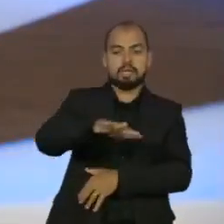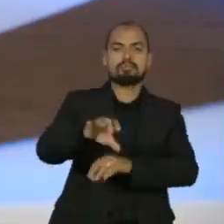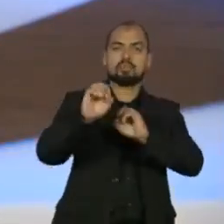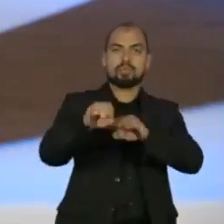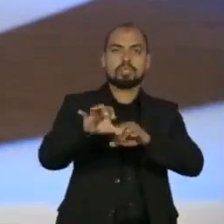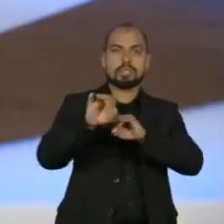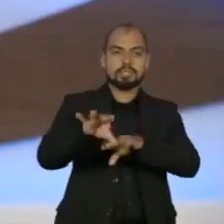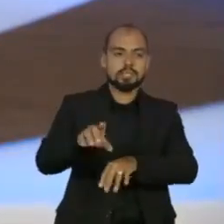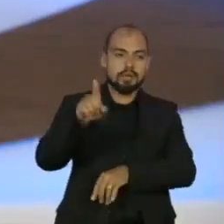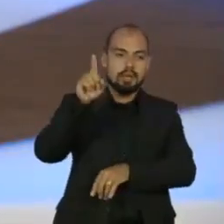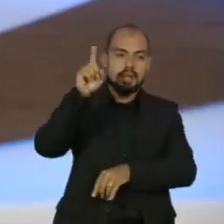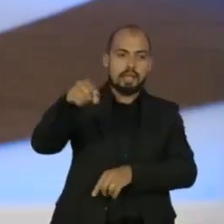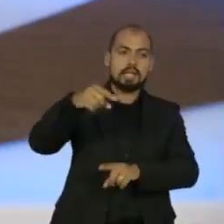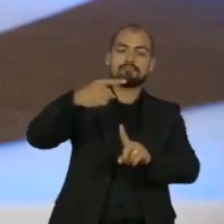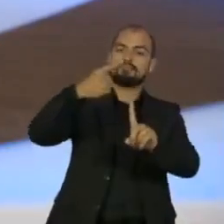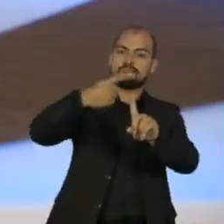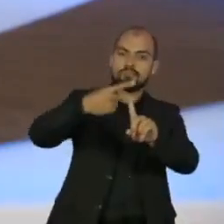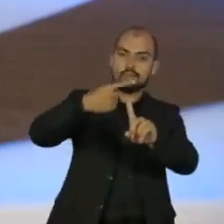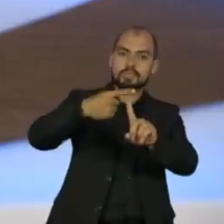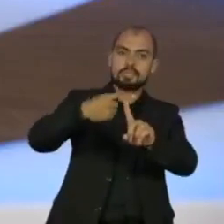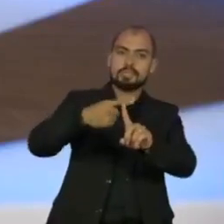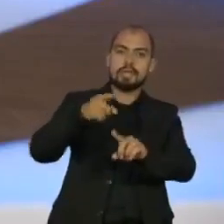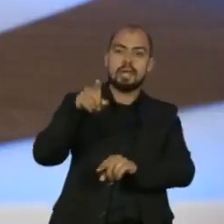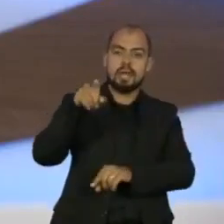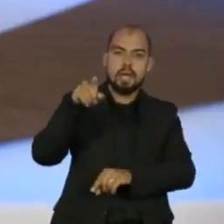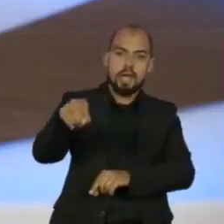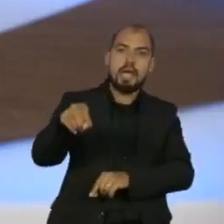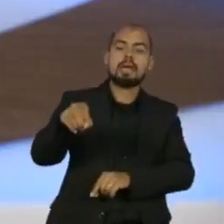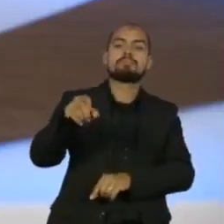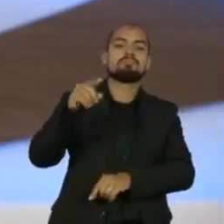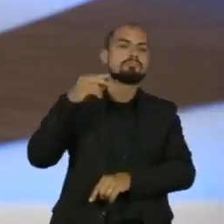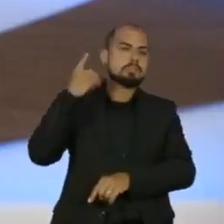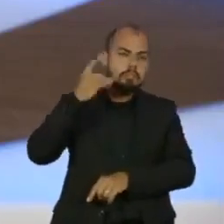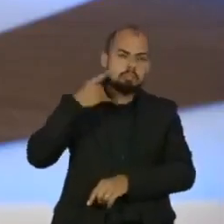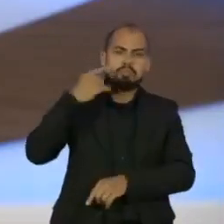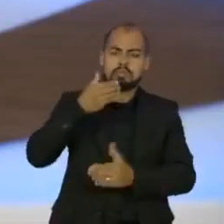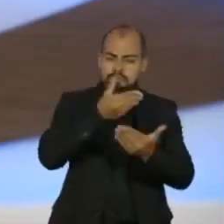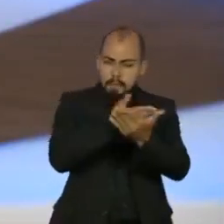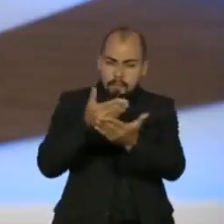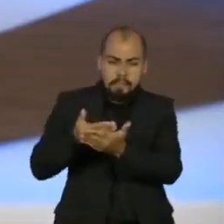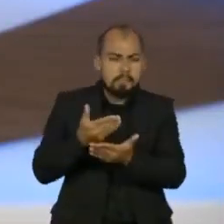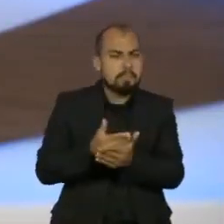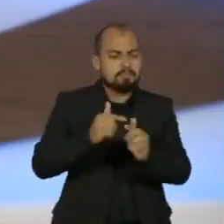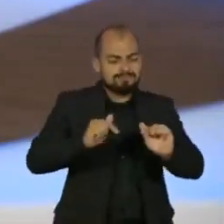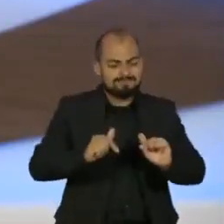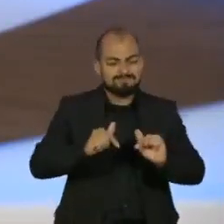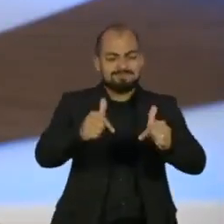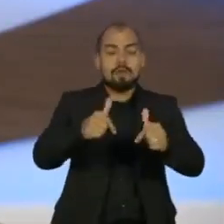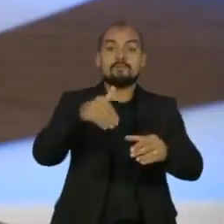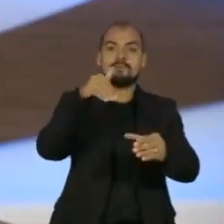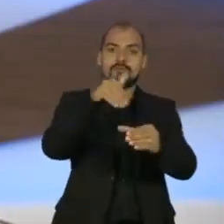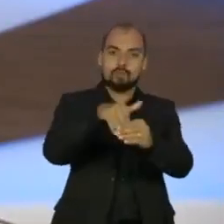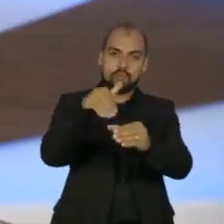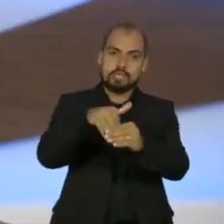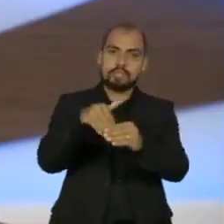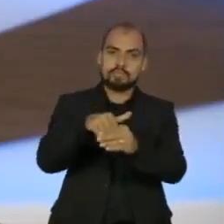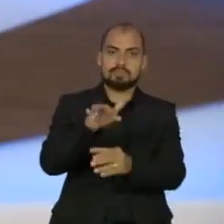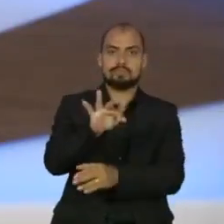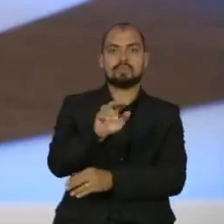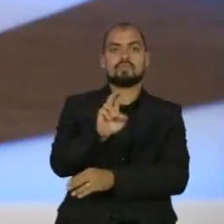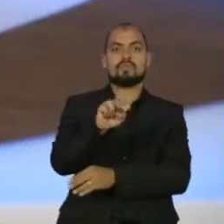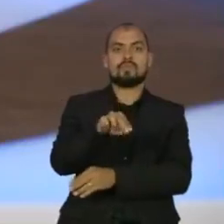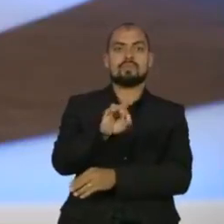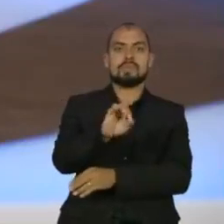de Tocantins ela foi uma das deputadas que mais se debruçou mais trabalhou para a votação do